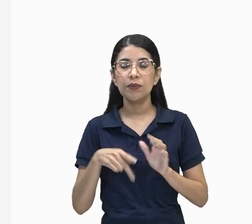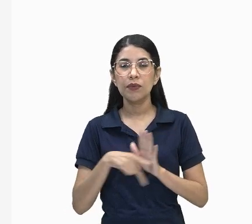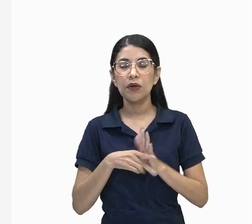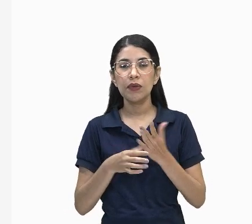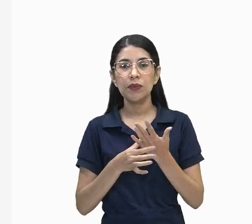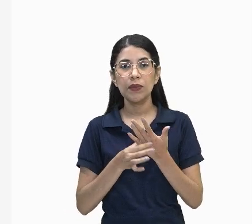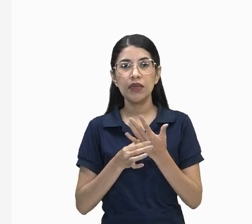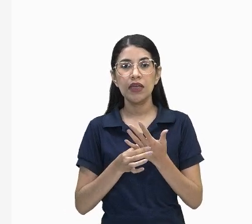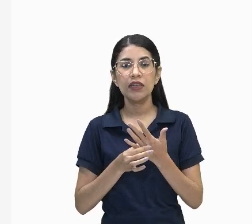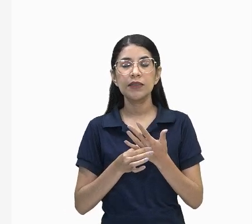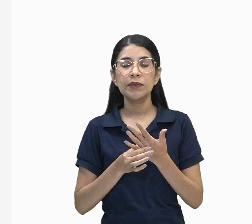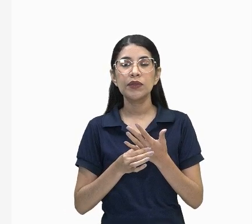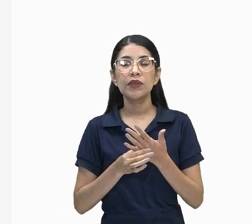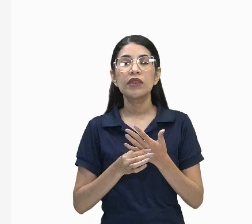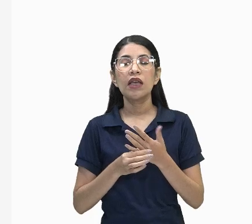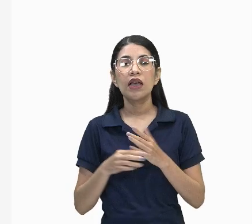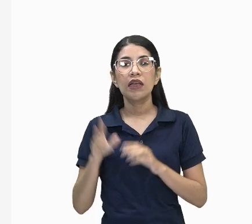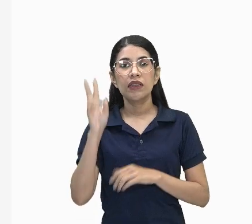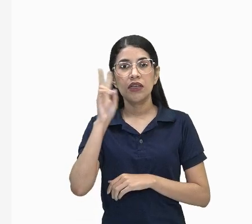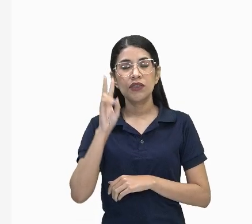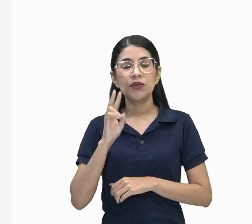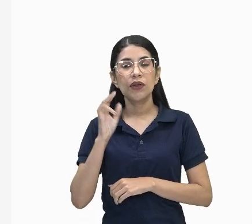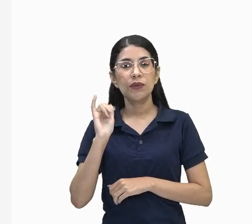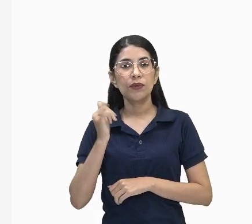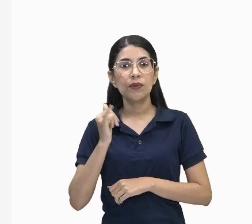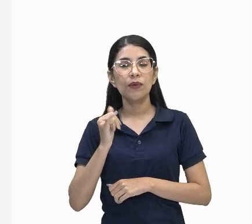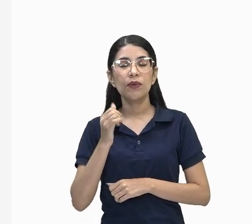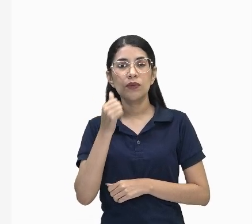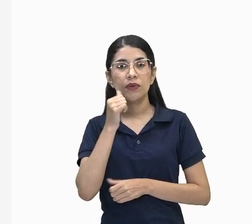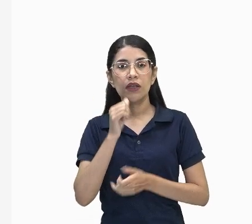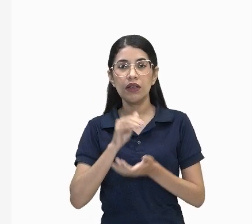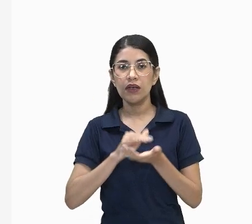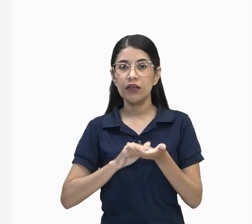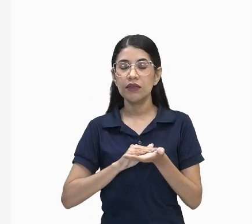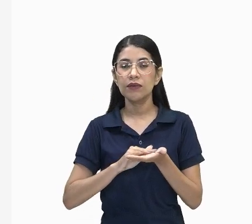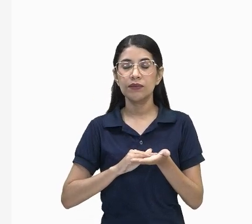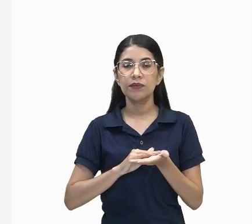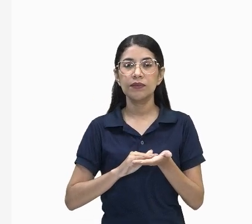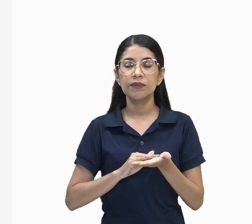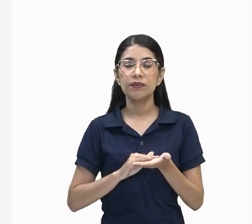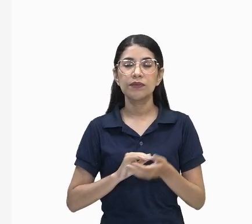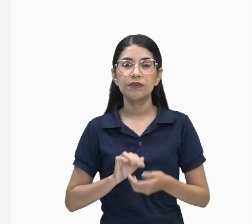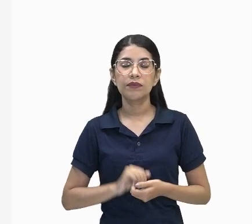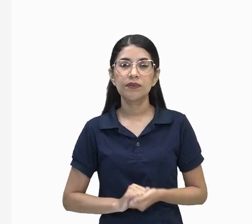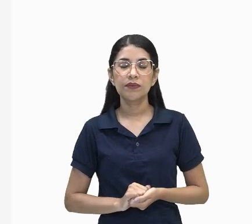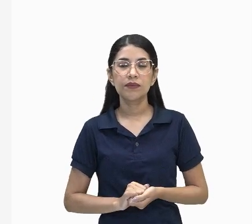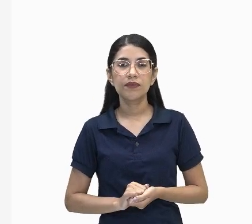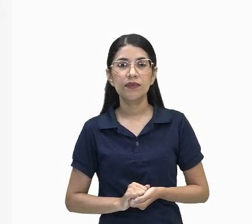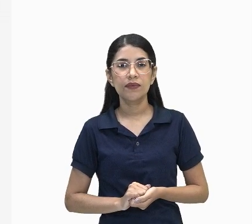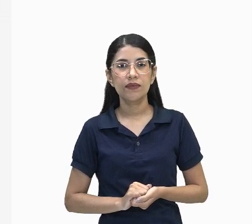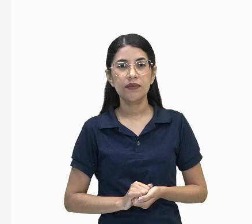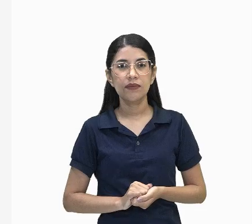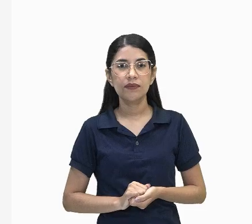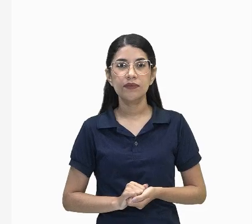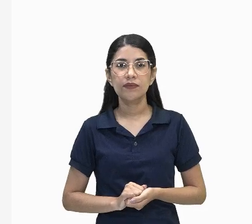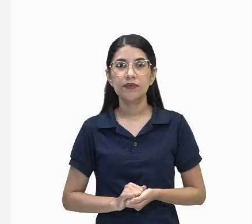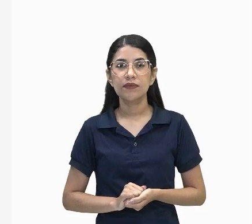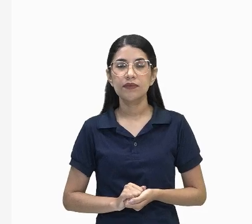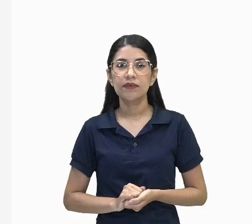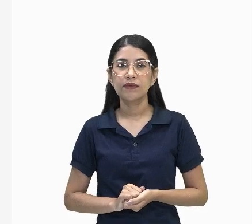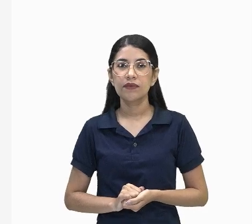realismo nesse conto que nós acabamos de analisar, no conto A Cartomante.